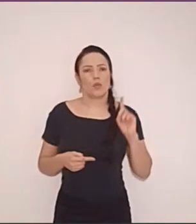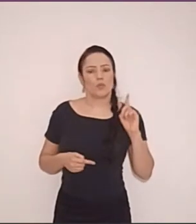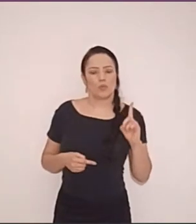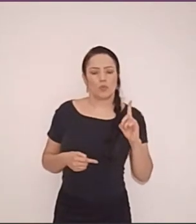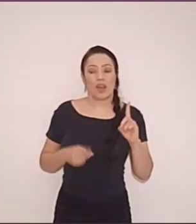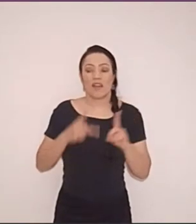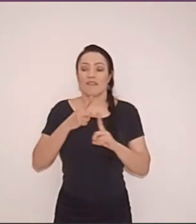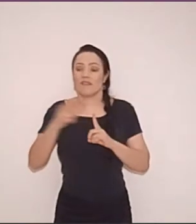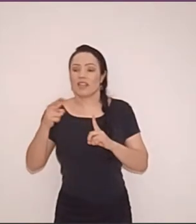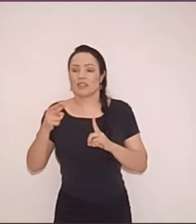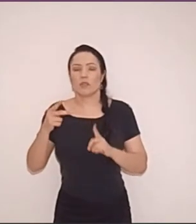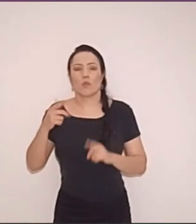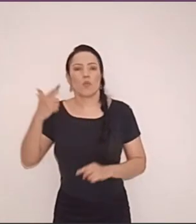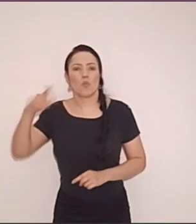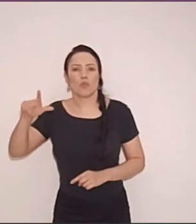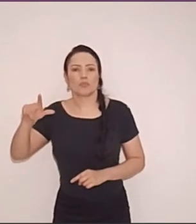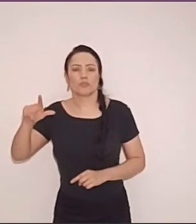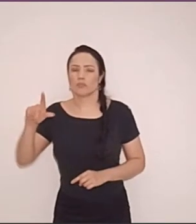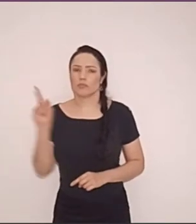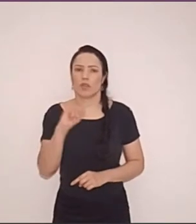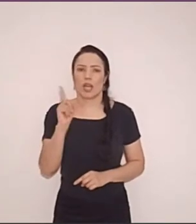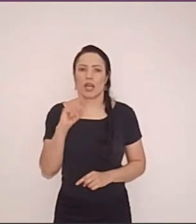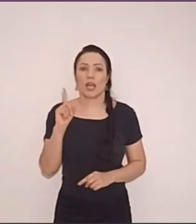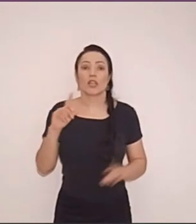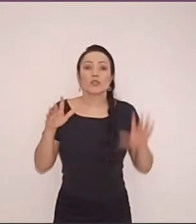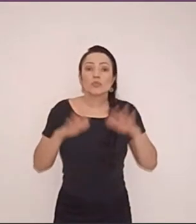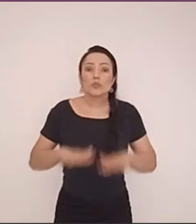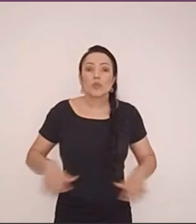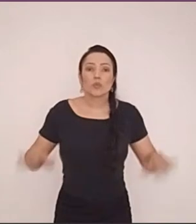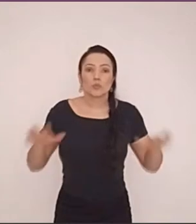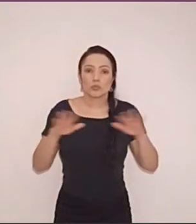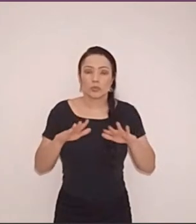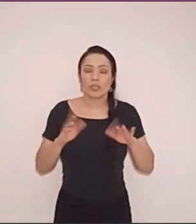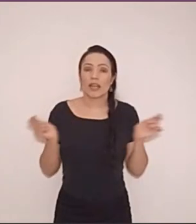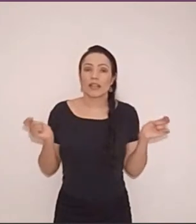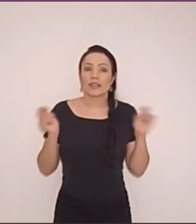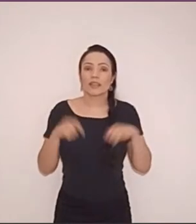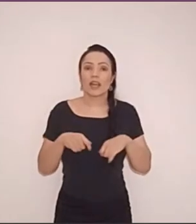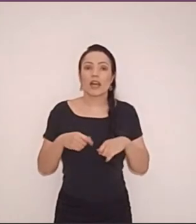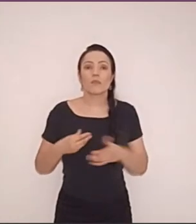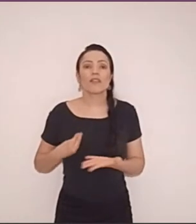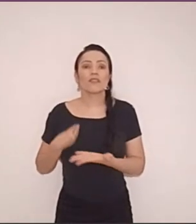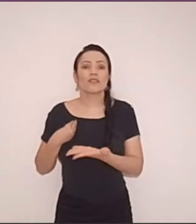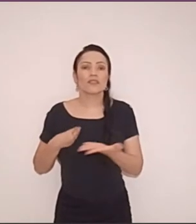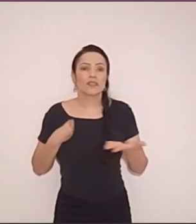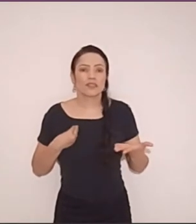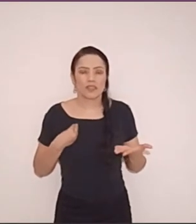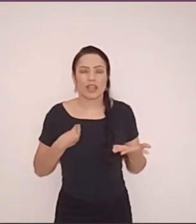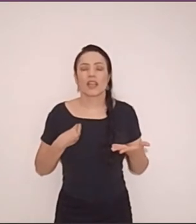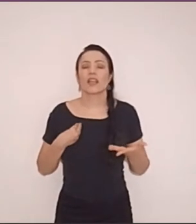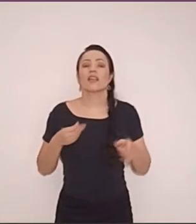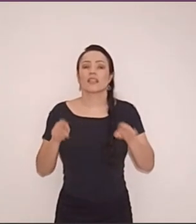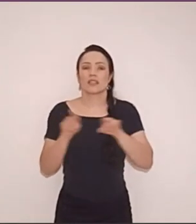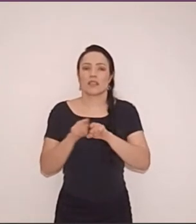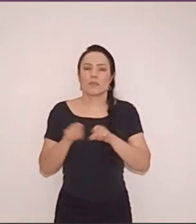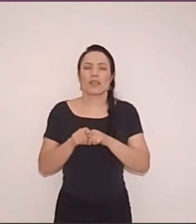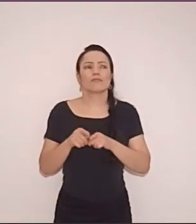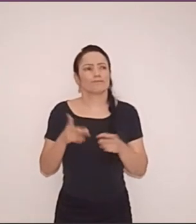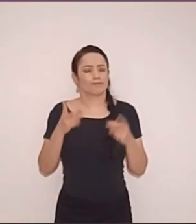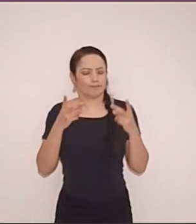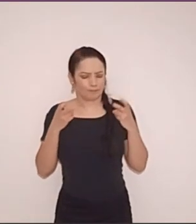bem o outro mas é se todos são capazes de conviver e